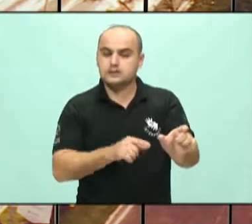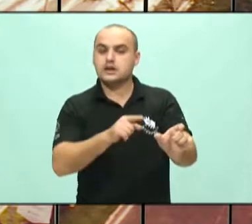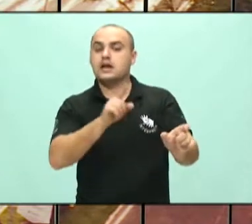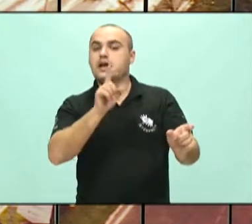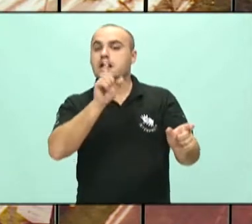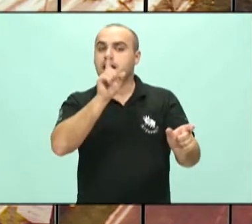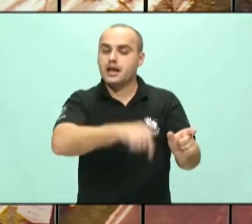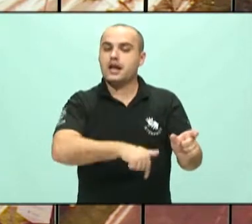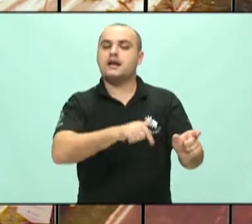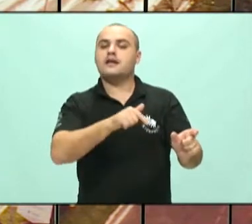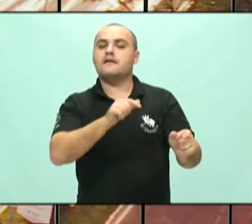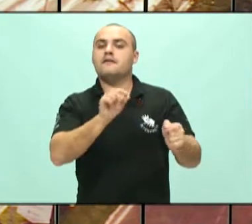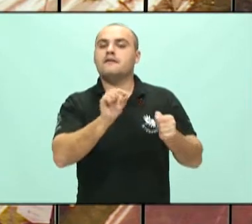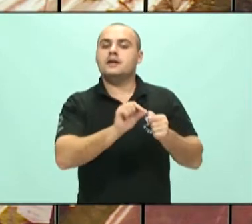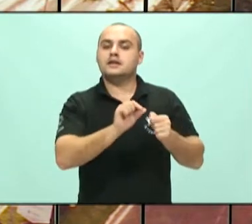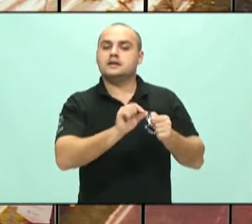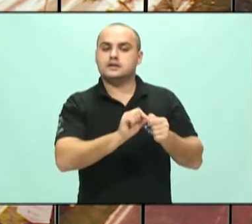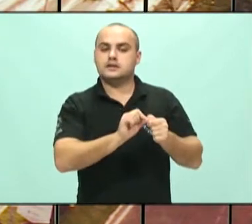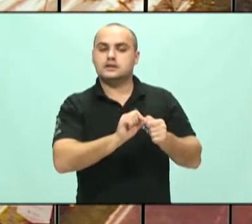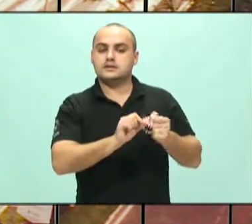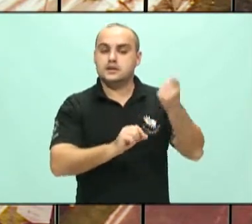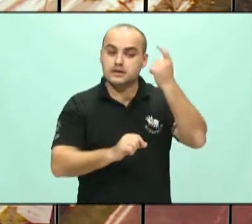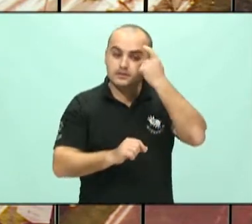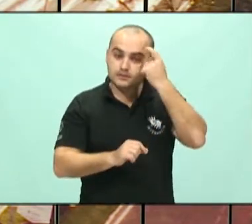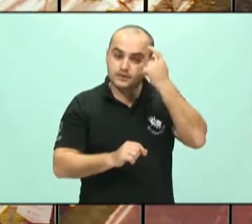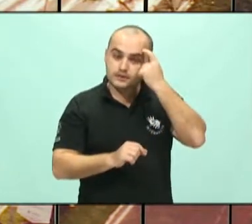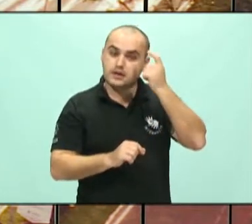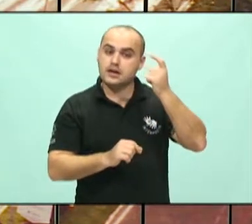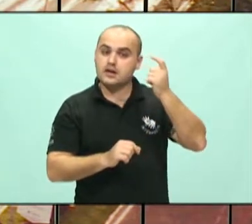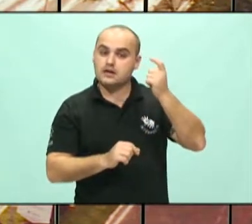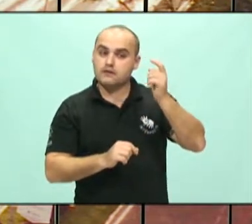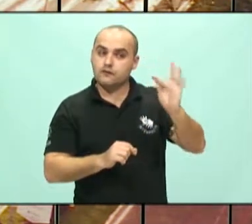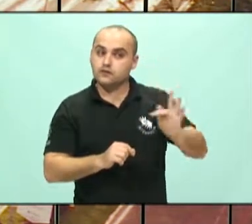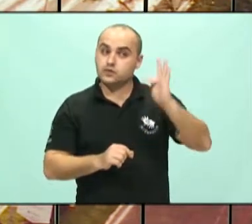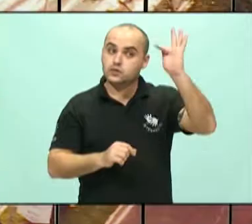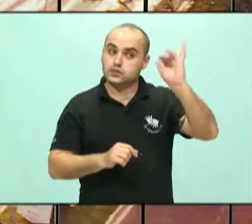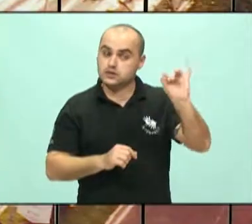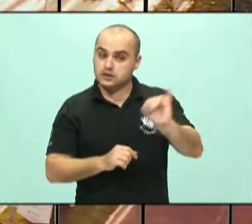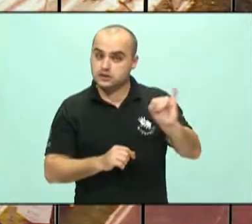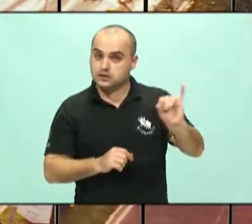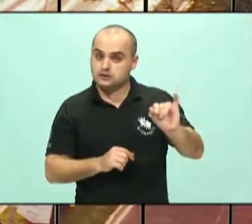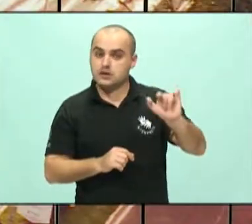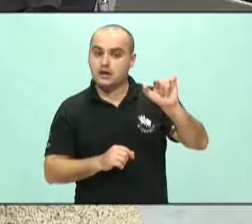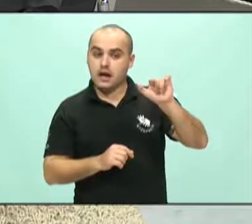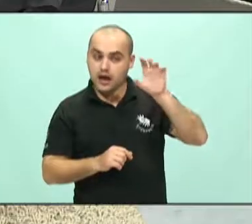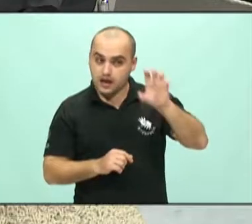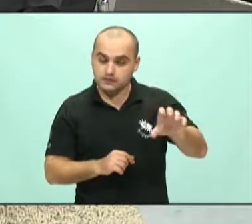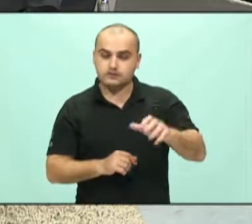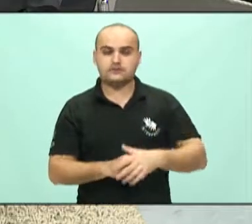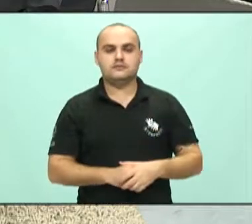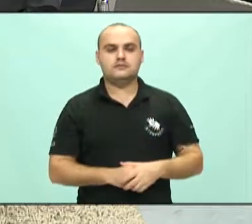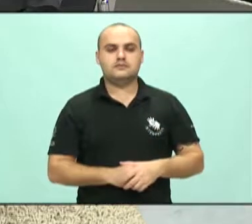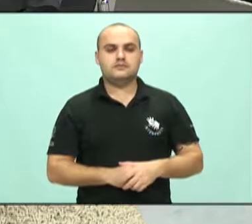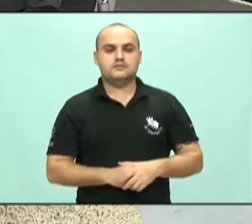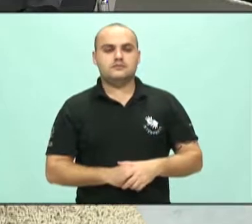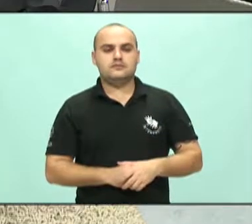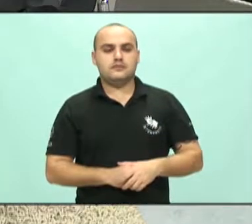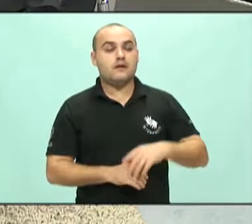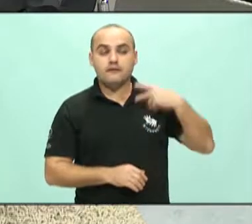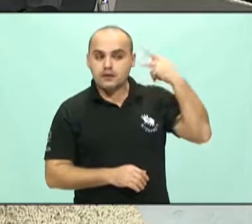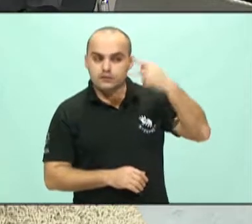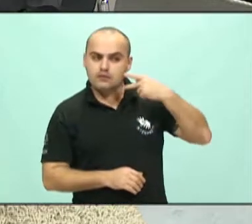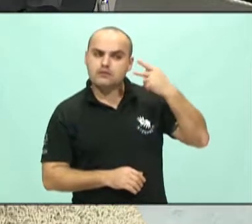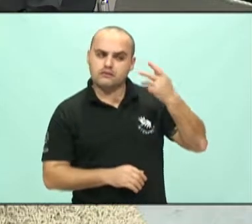é fazer e é pensar por Itajaí. É isso. É essa a situação. Vereador, obrigado. Nós